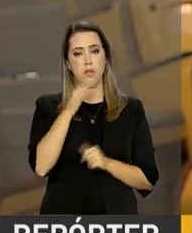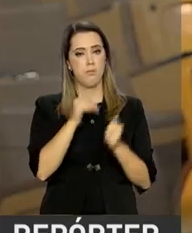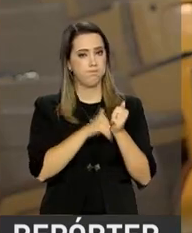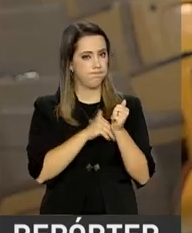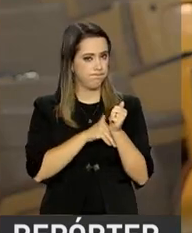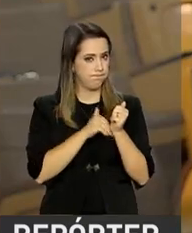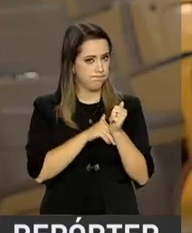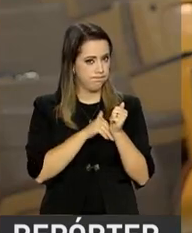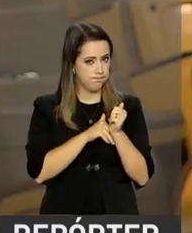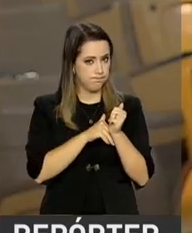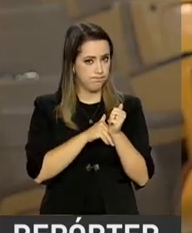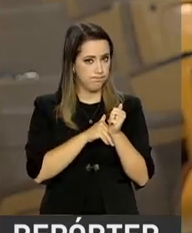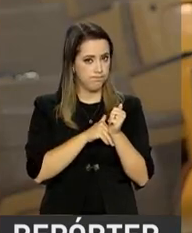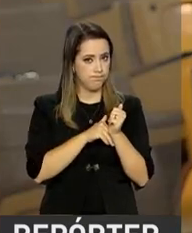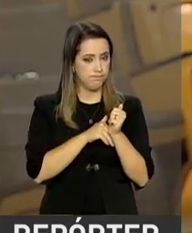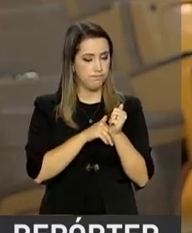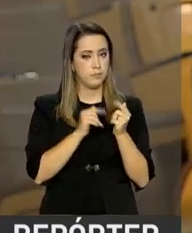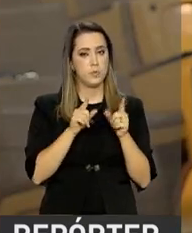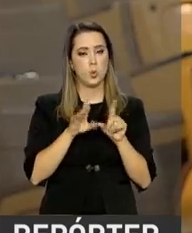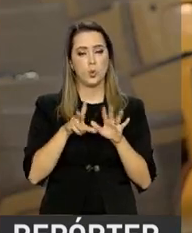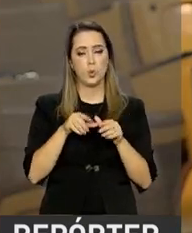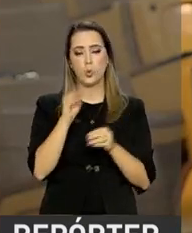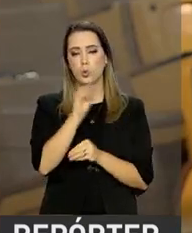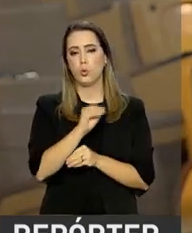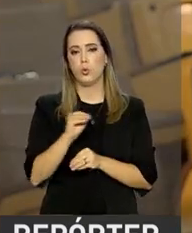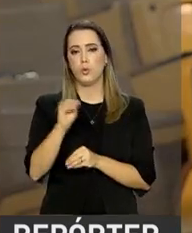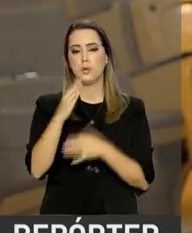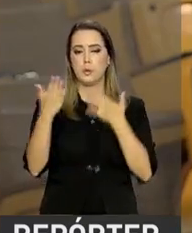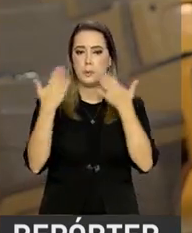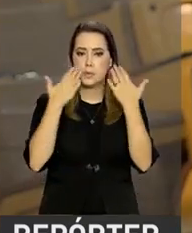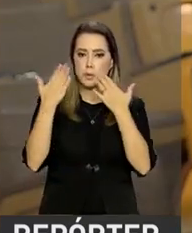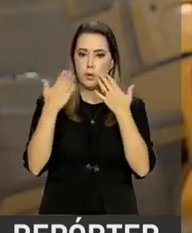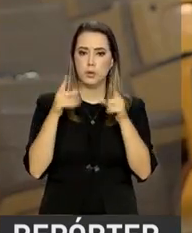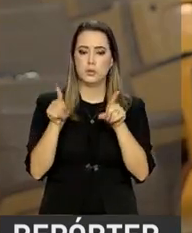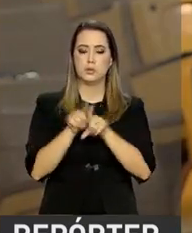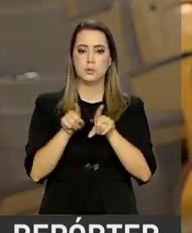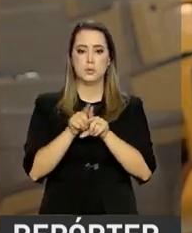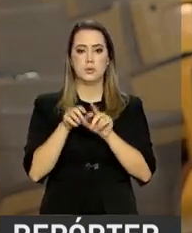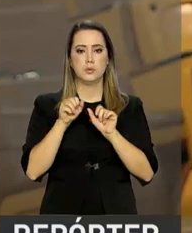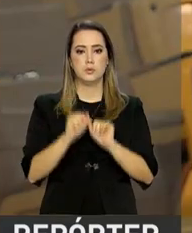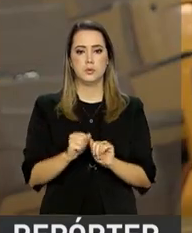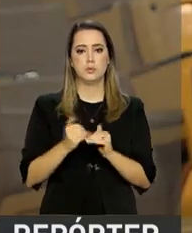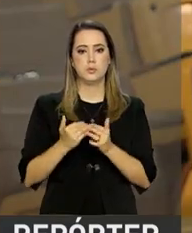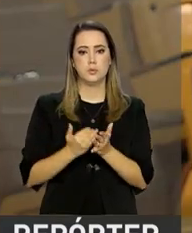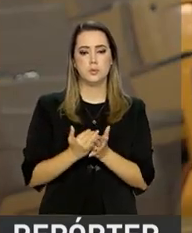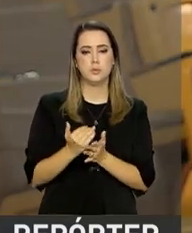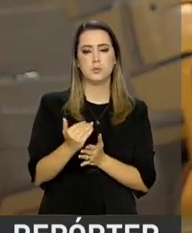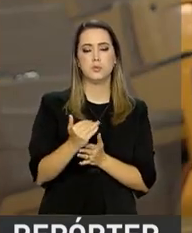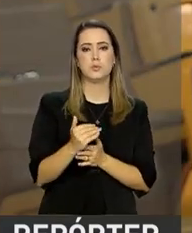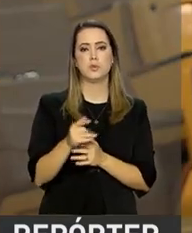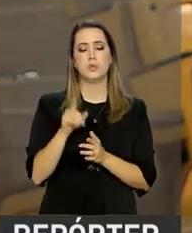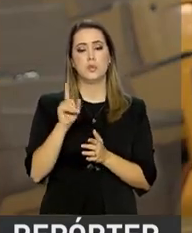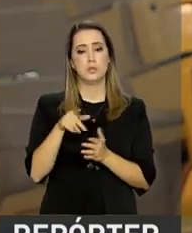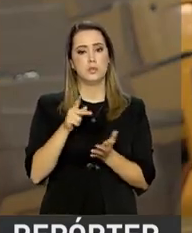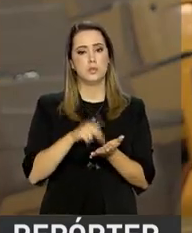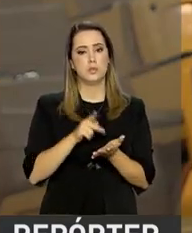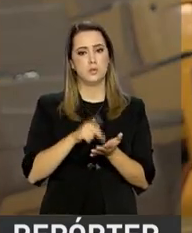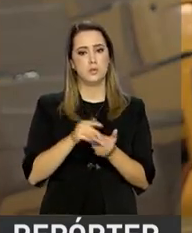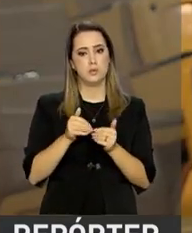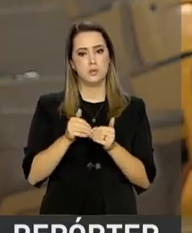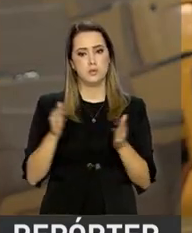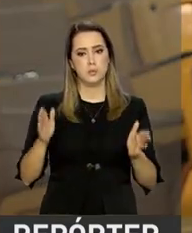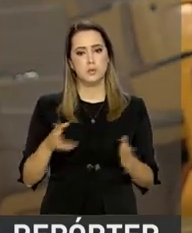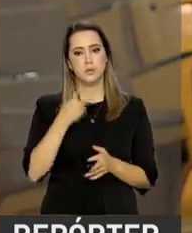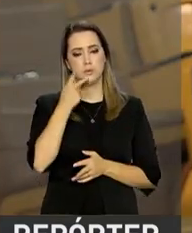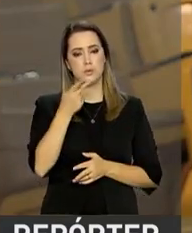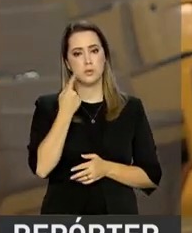fazer a denúncia. A mulher tem todo um atendimento com psicólogo também, para que ela possa dali nessa ligação, ela realmente se abrir e